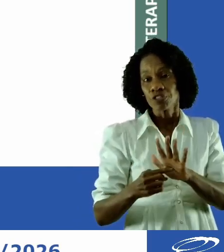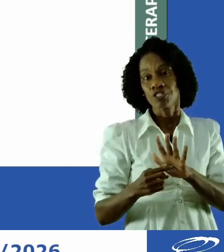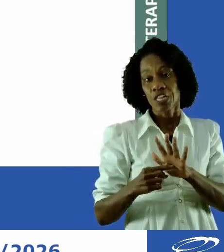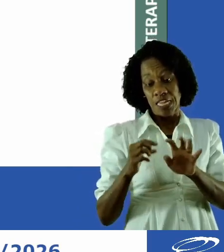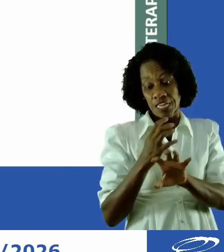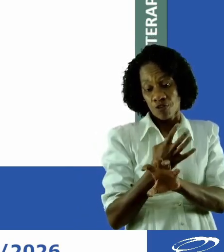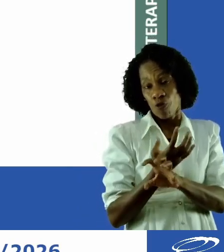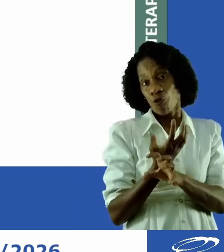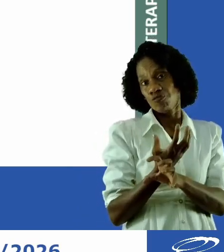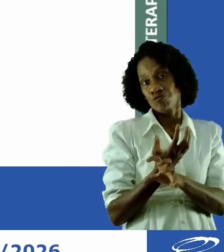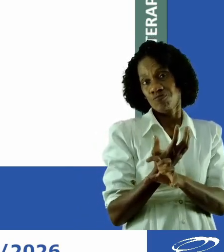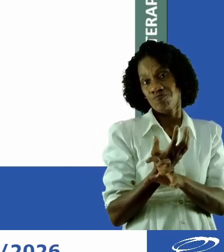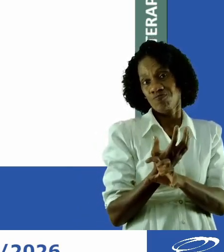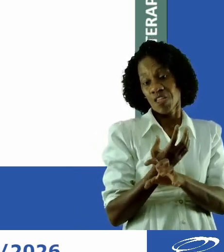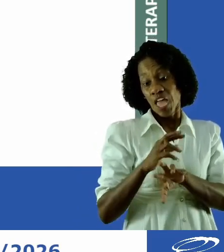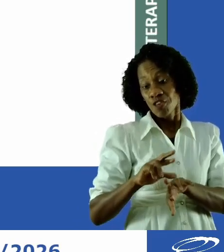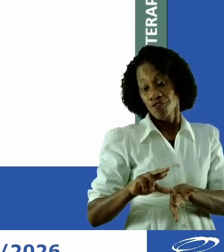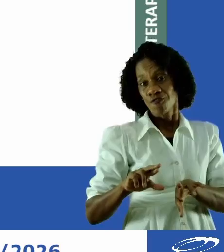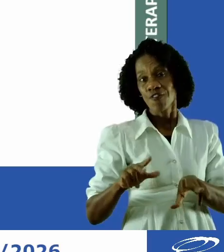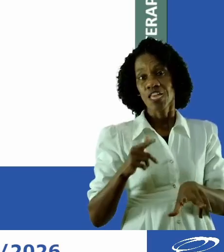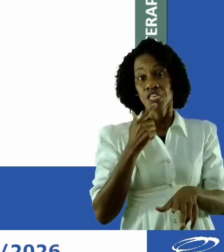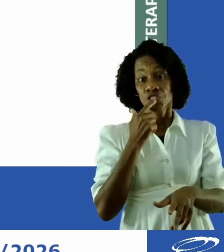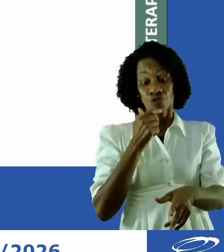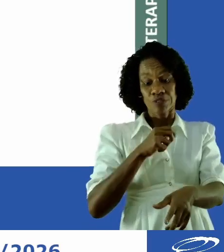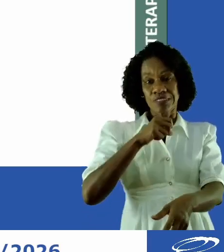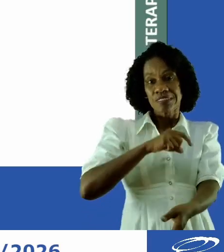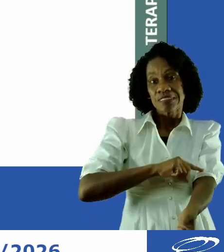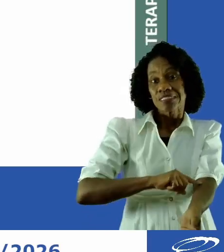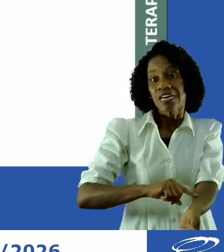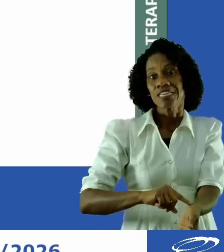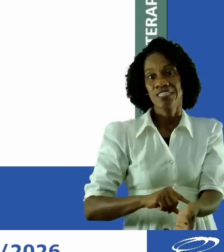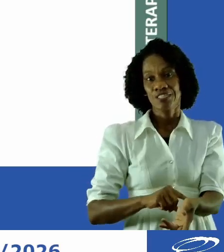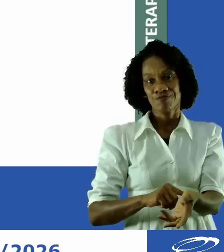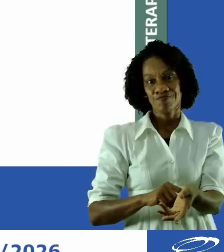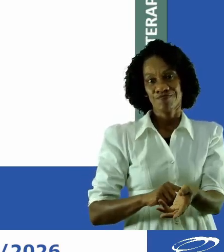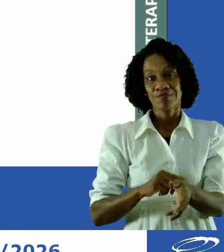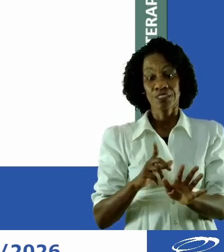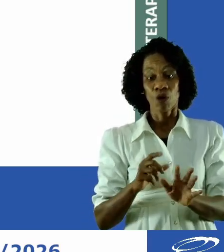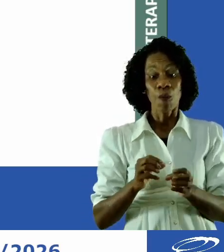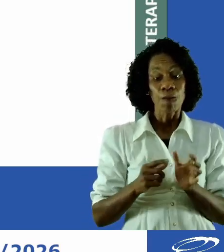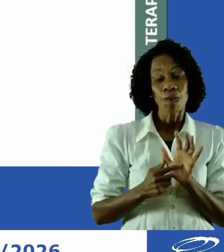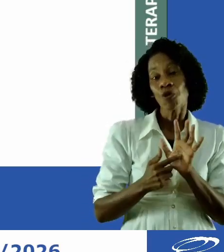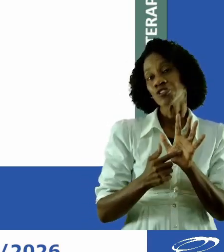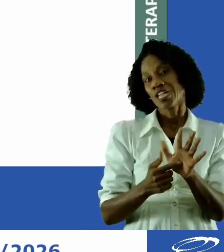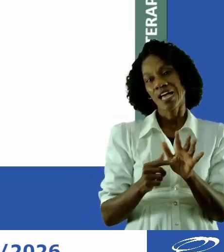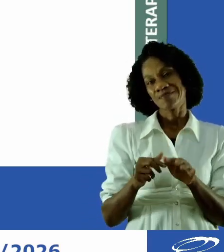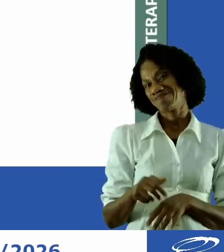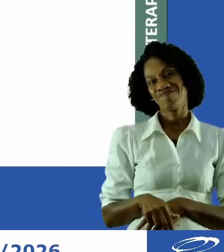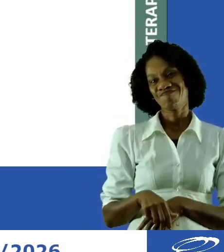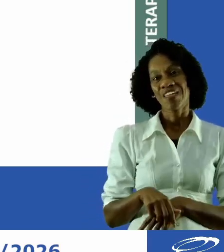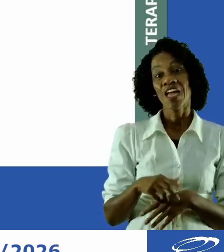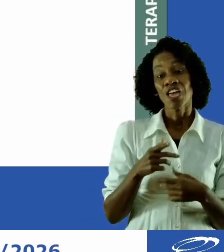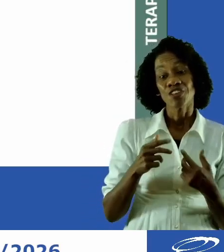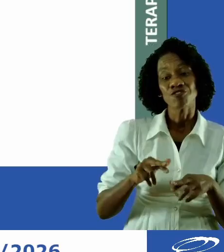mesma coisa que o sangue do ponto de vista de tecido. Então, oferecer terapia antimicrobiana para cá não é tão simples. muito